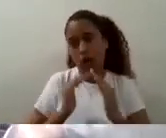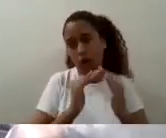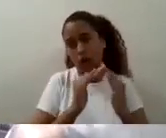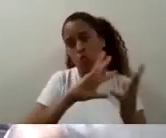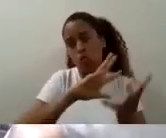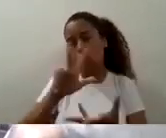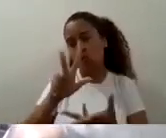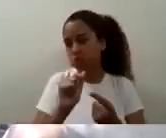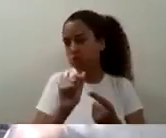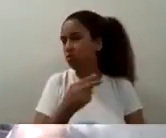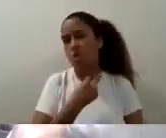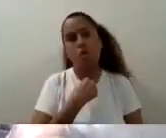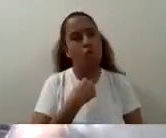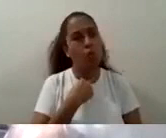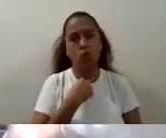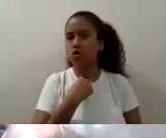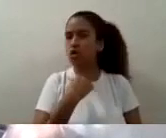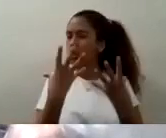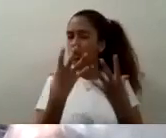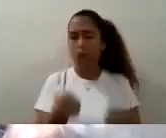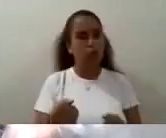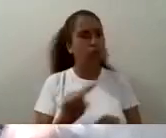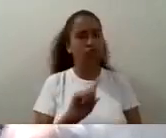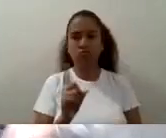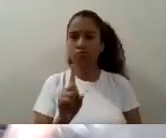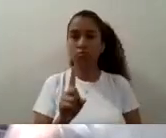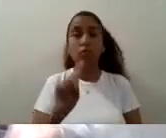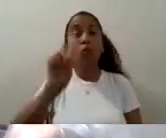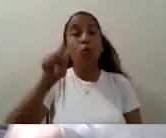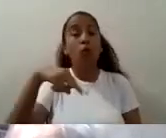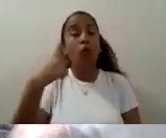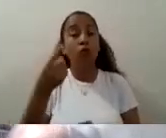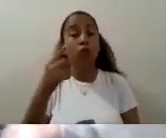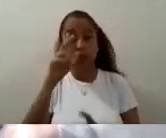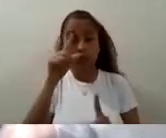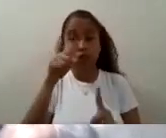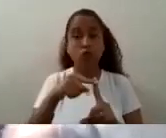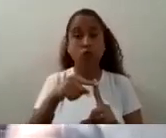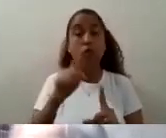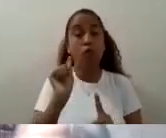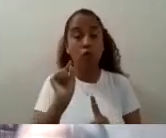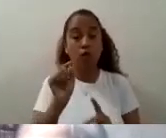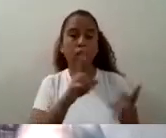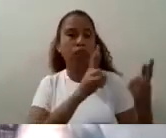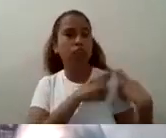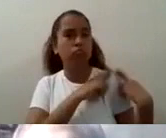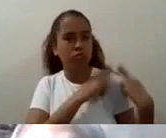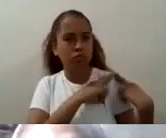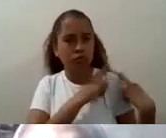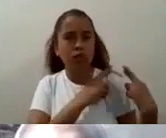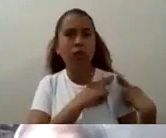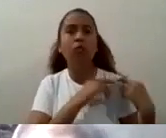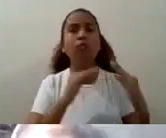Outro objetivo específico é que nós queremos nos comprometer com as causas que defendem a casa